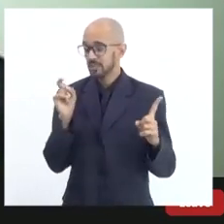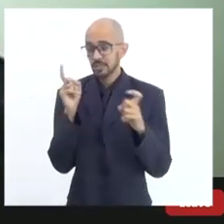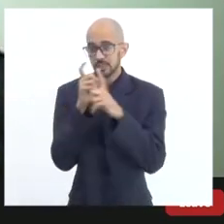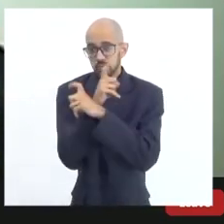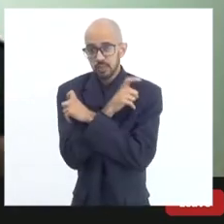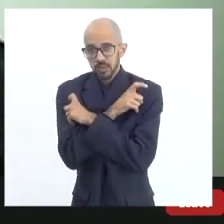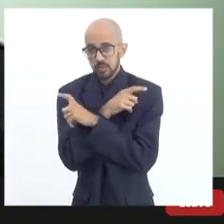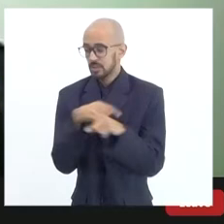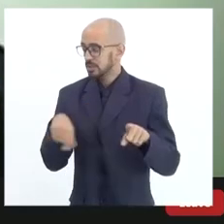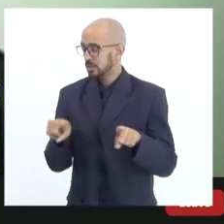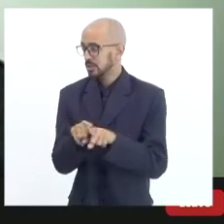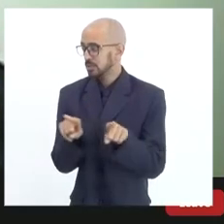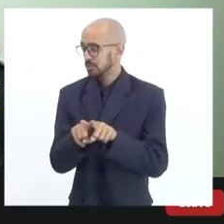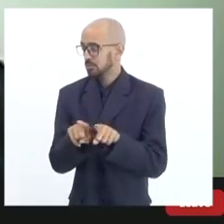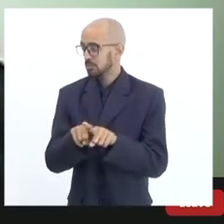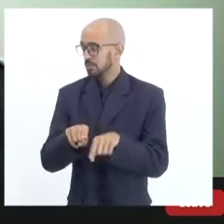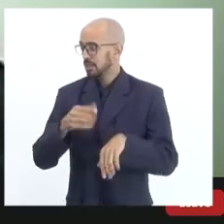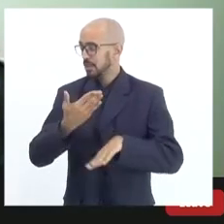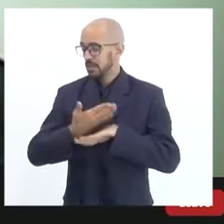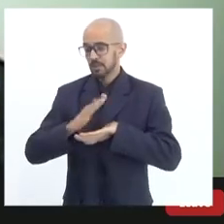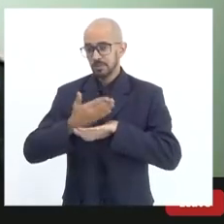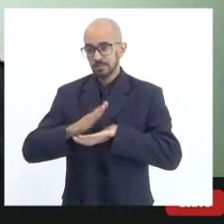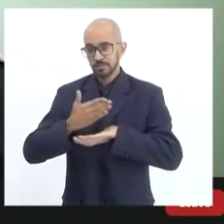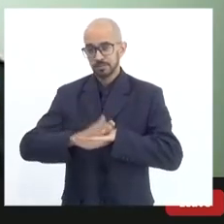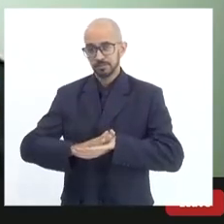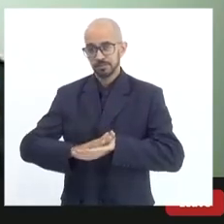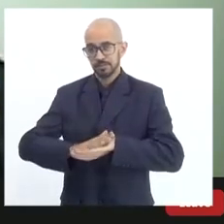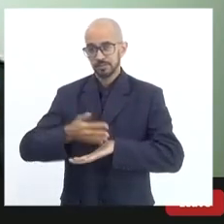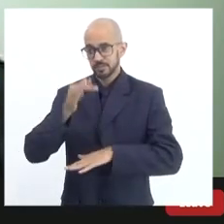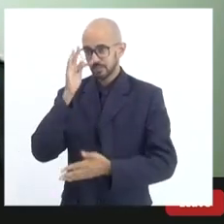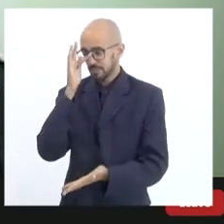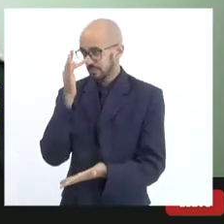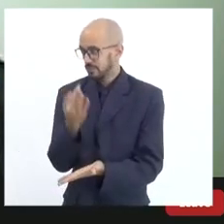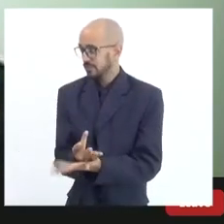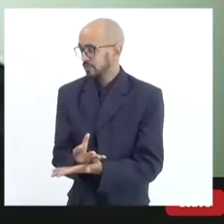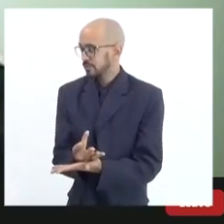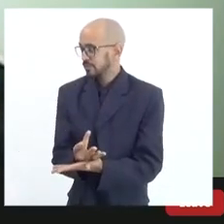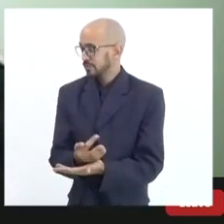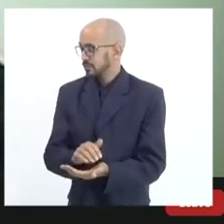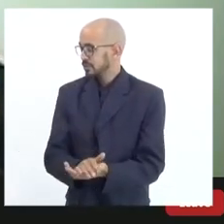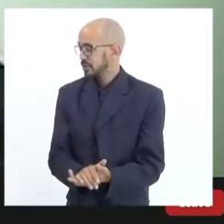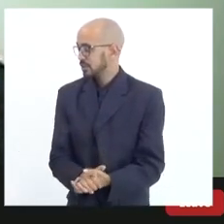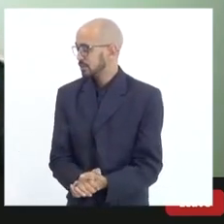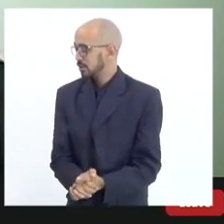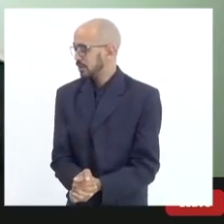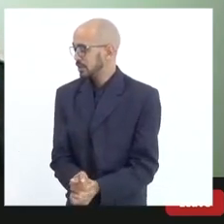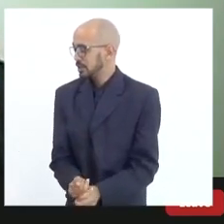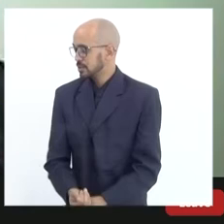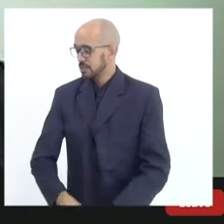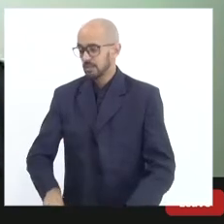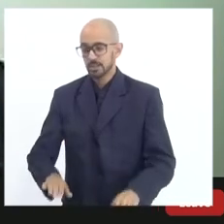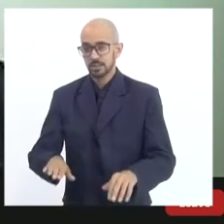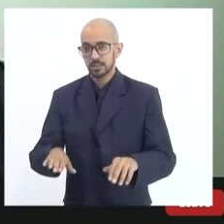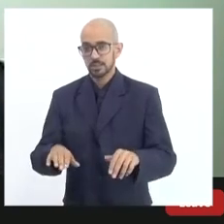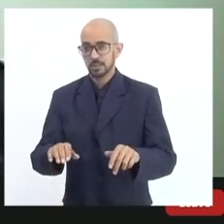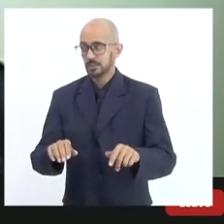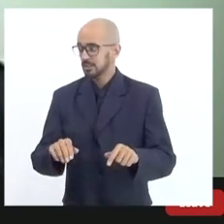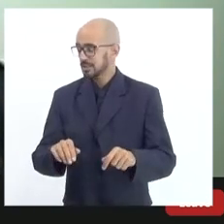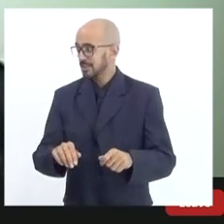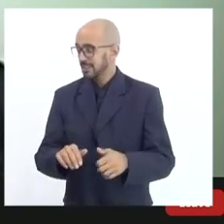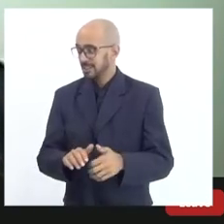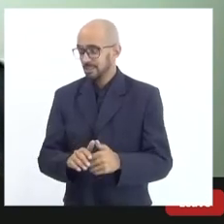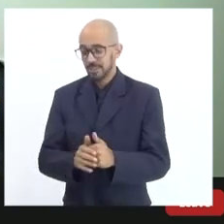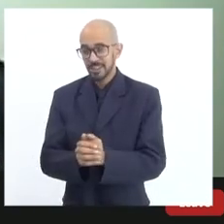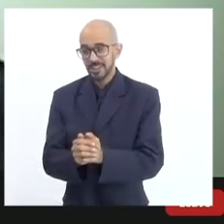a profissão da sua fé, né? Então, eu deixo aqui meu abraço fraterno, deputada Dani Monteiro, que passa pelo